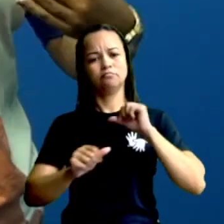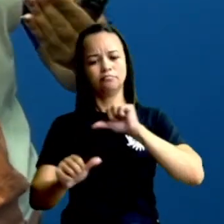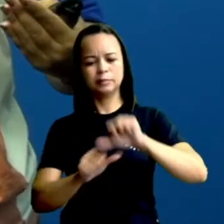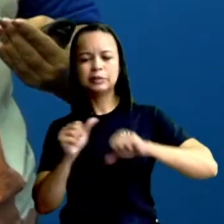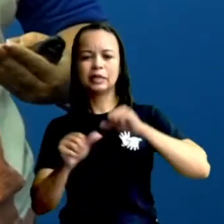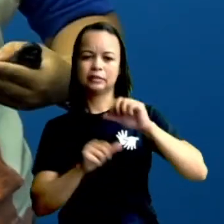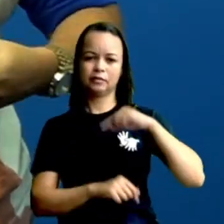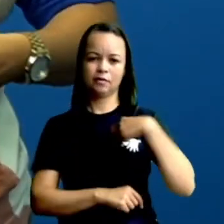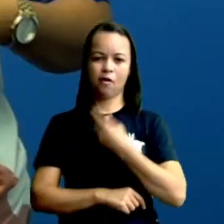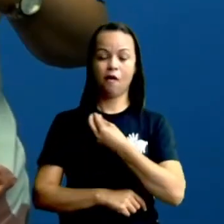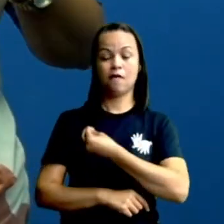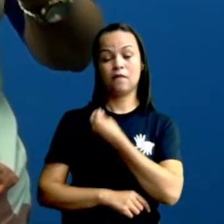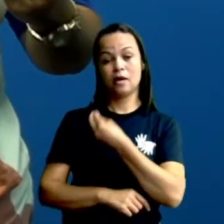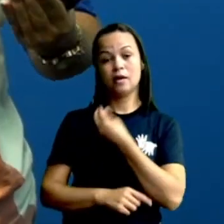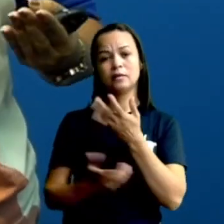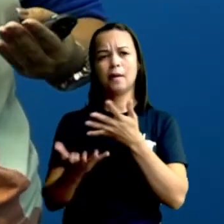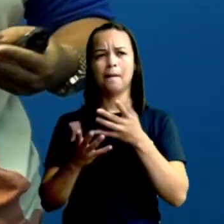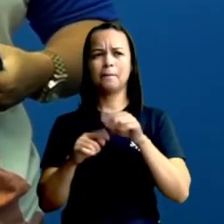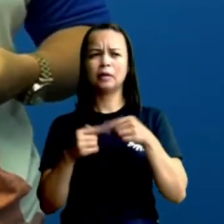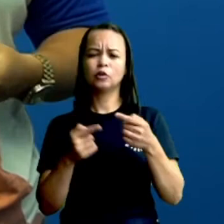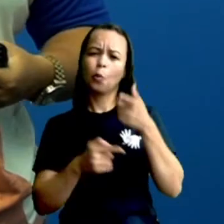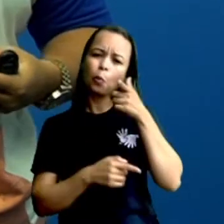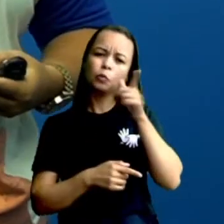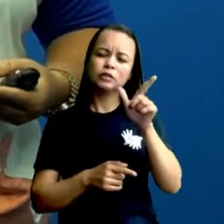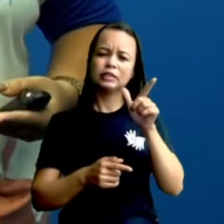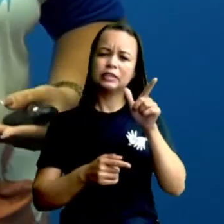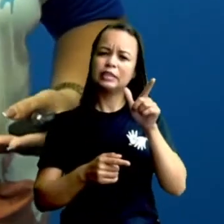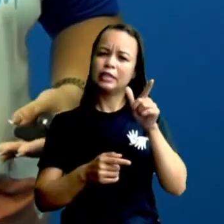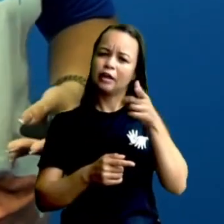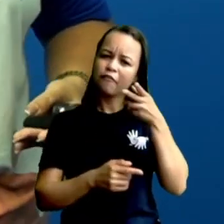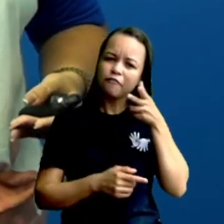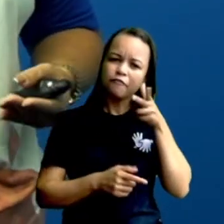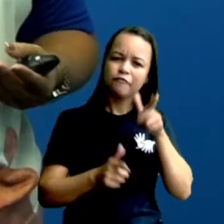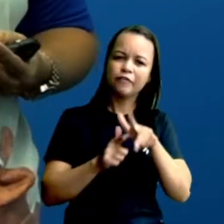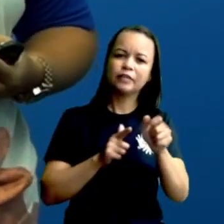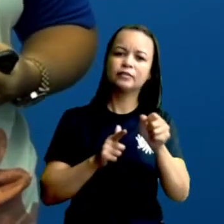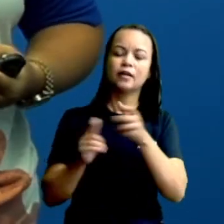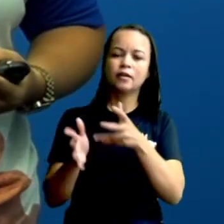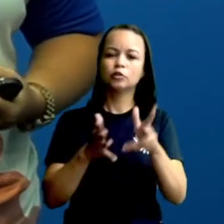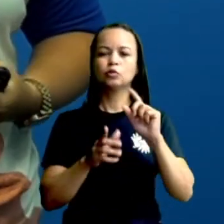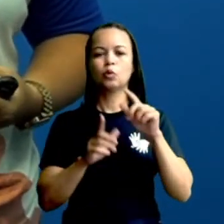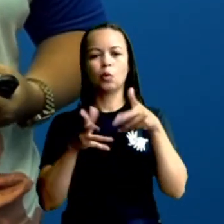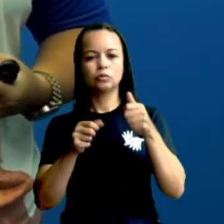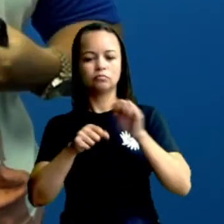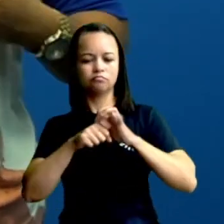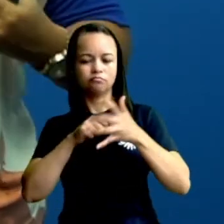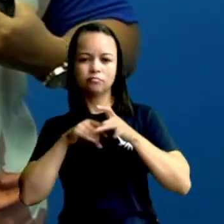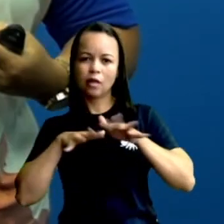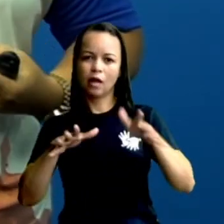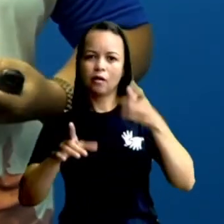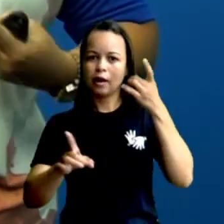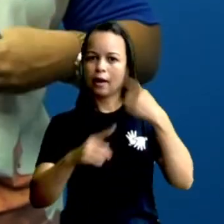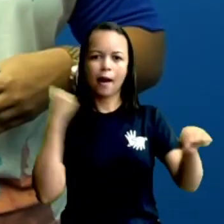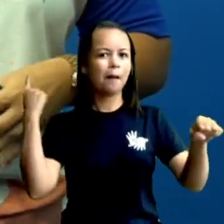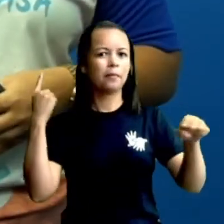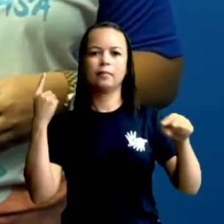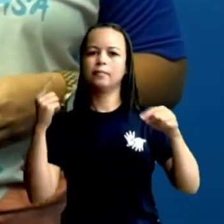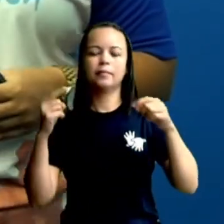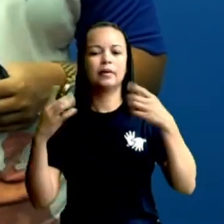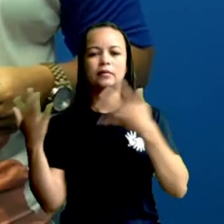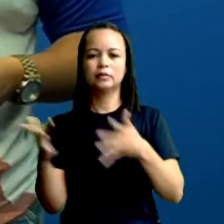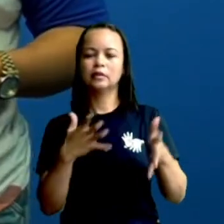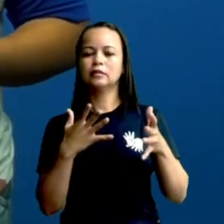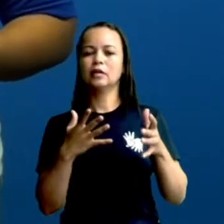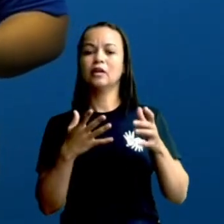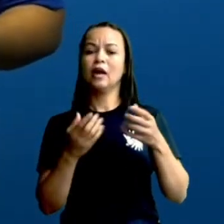e a gente sabe que mesmo que a gente consiga vencer toda essa pandemia, que o coronavírus vai embora de vez, nunca mais as nossas vidas